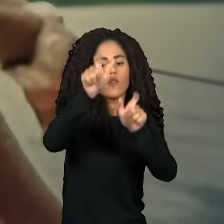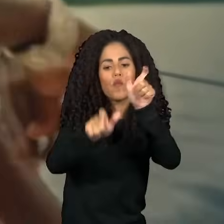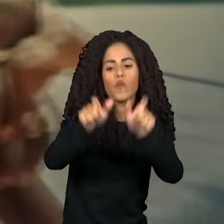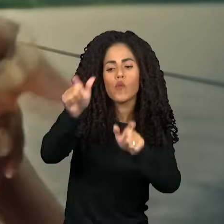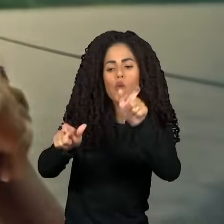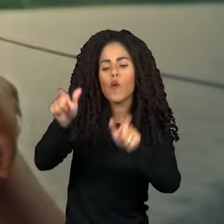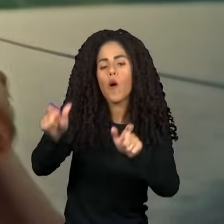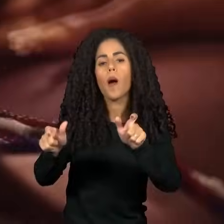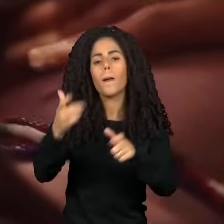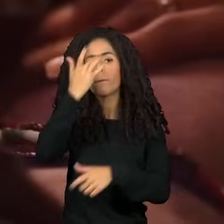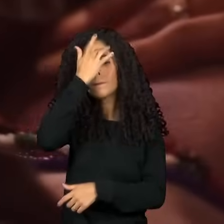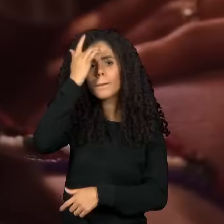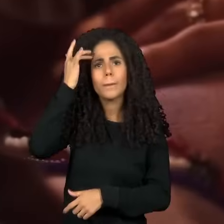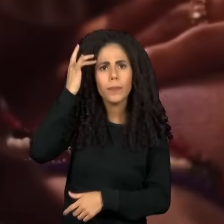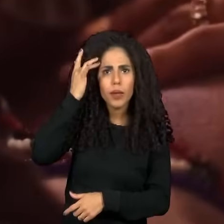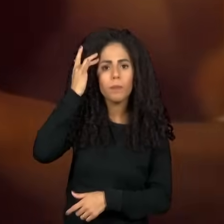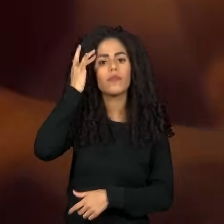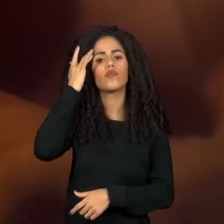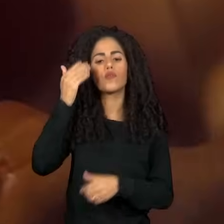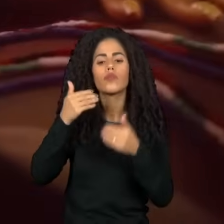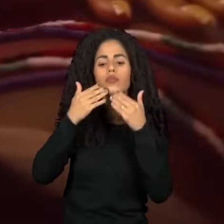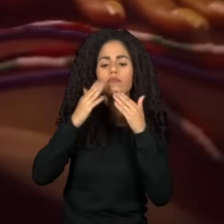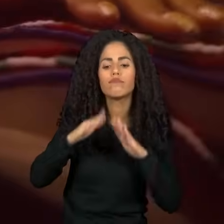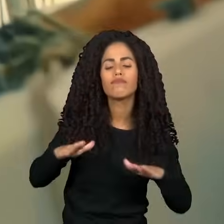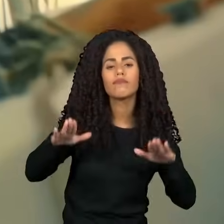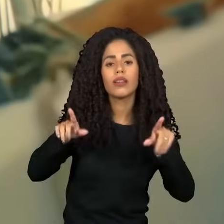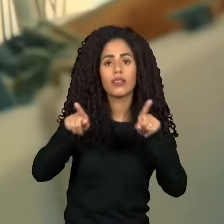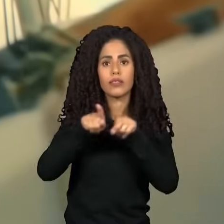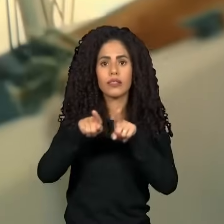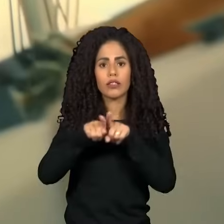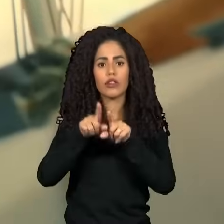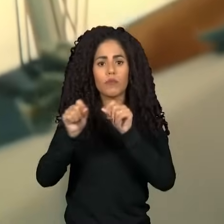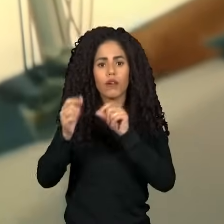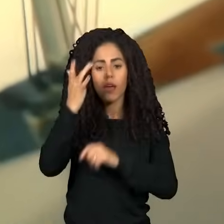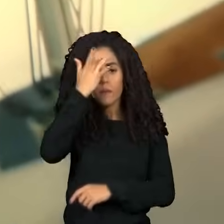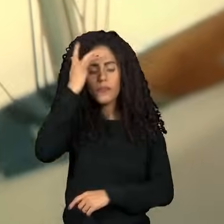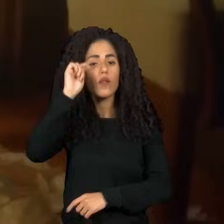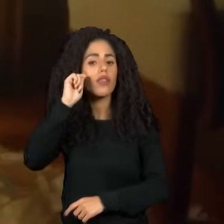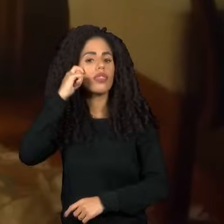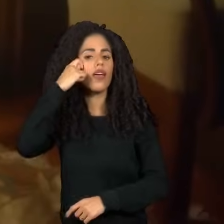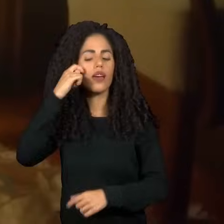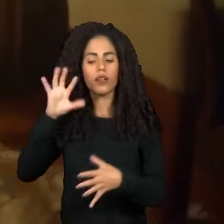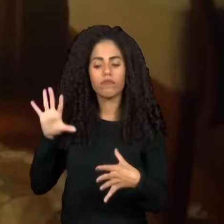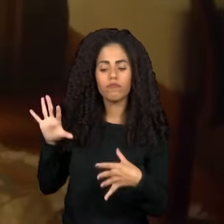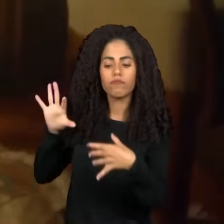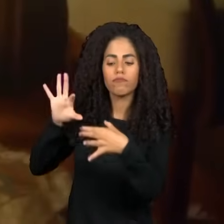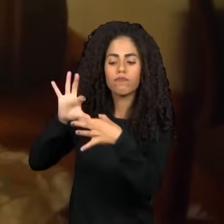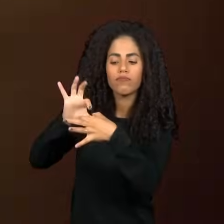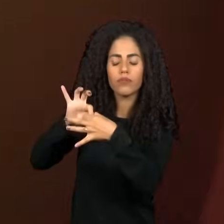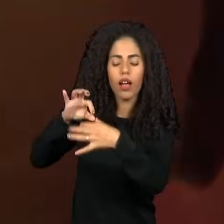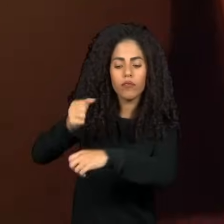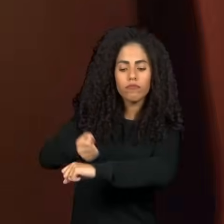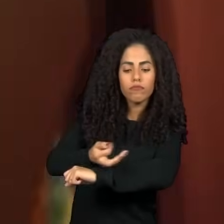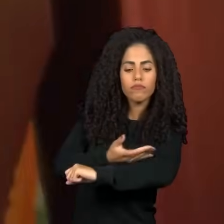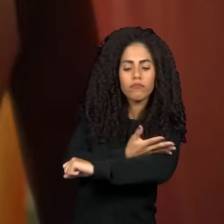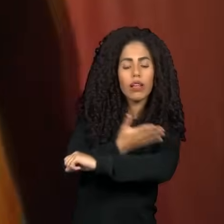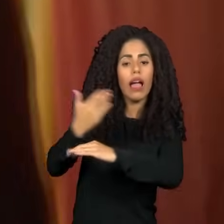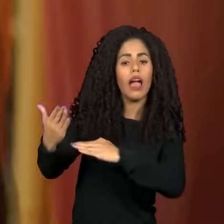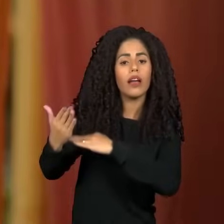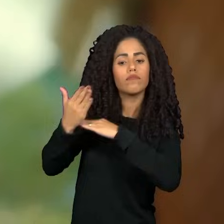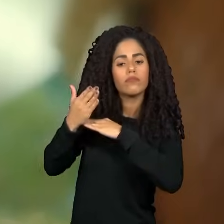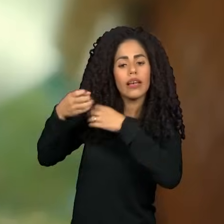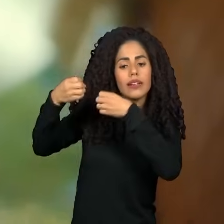é anestesiar os meninos negros para que eles se conectem com as suas emoções. No contexto